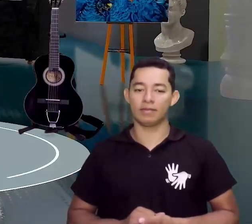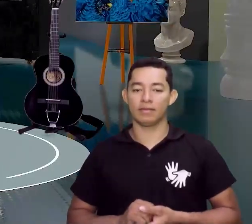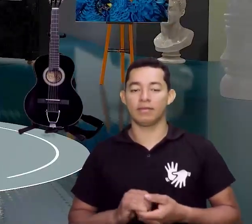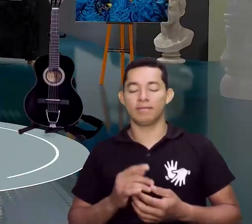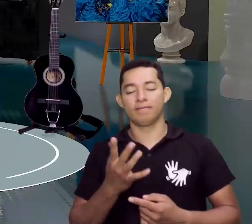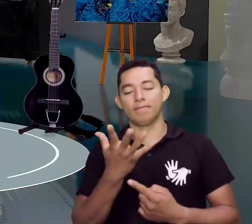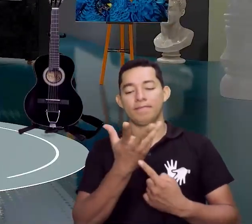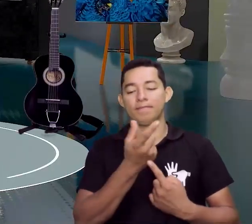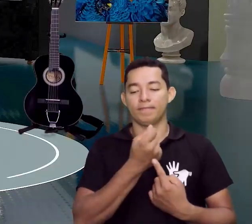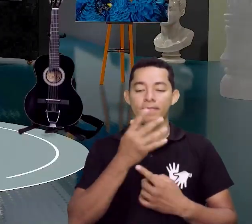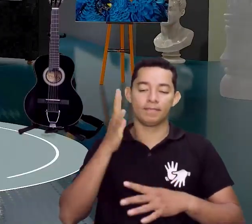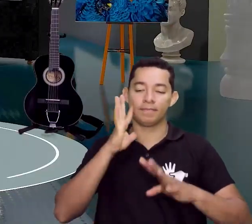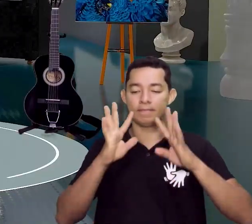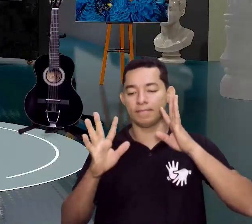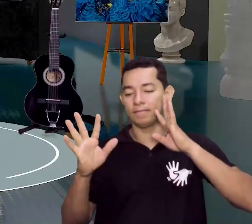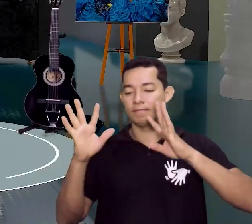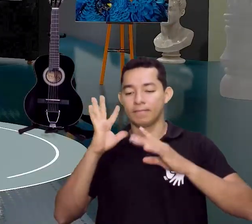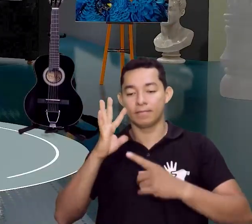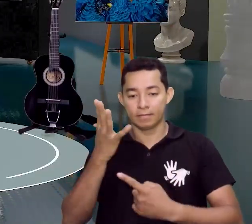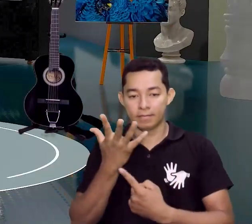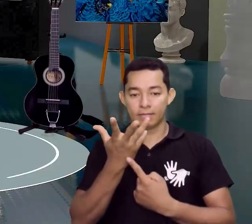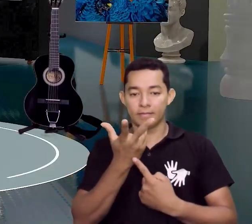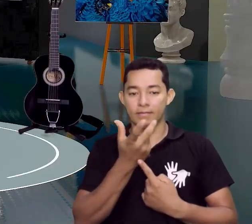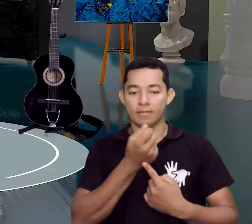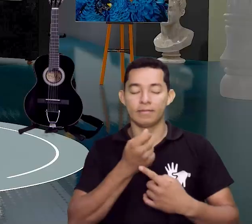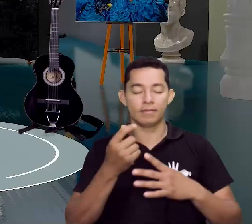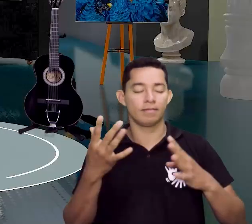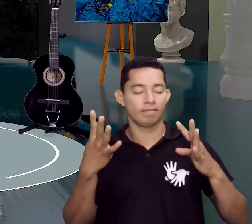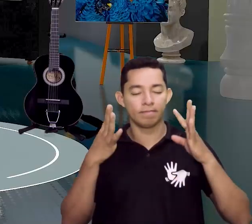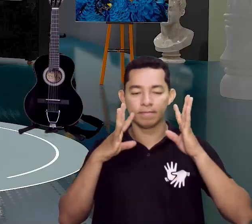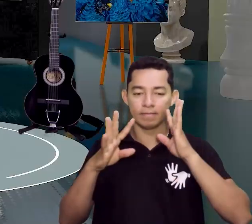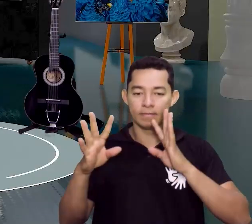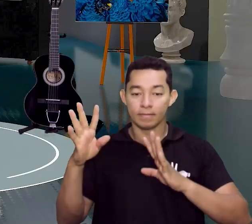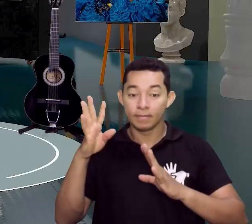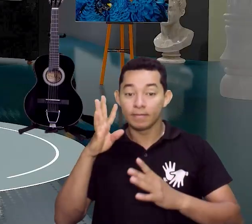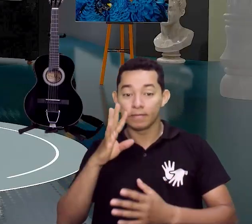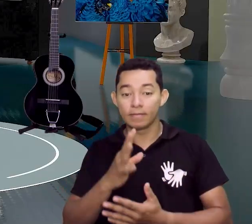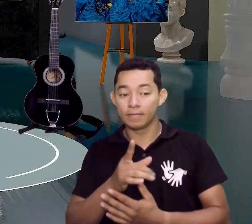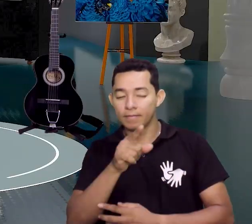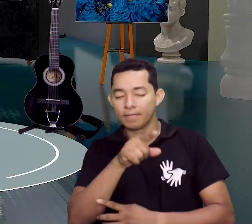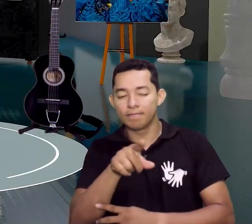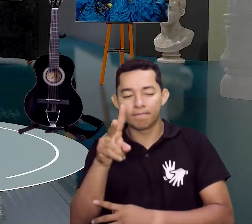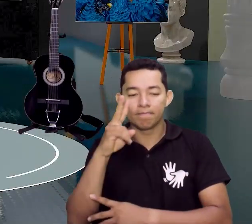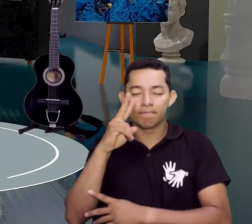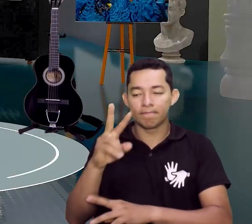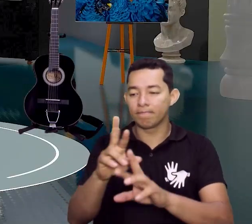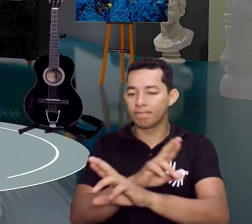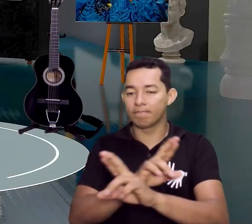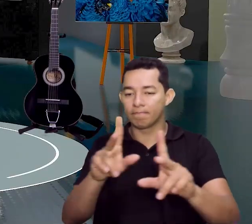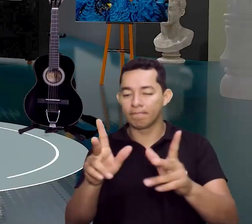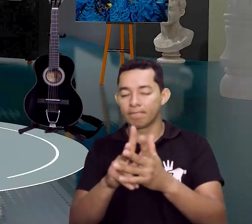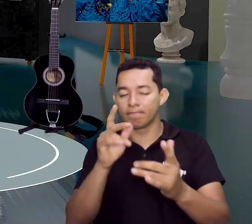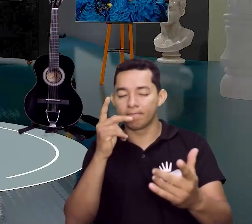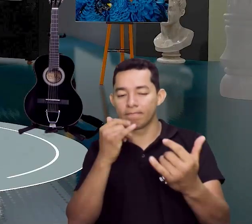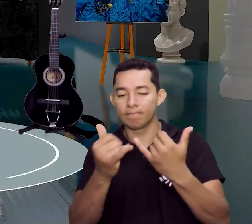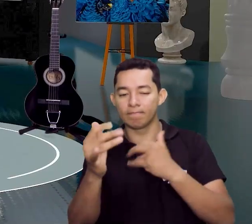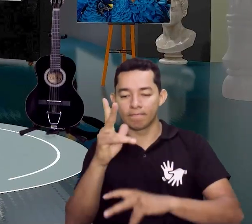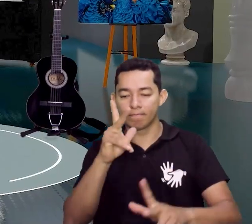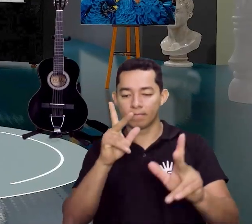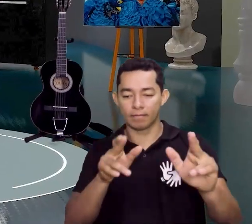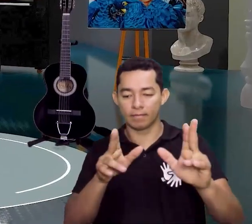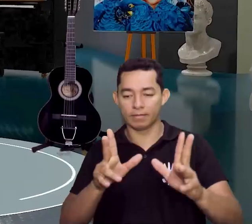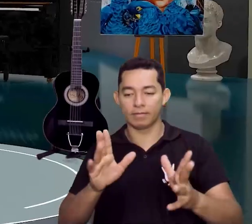Arte é tão legal, arte é tão legal, você vê diferente que parece